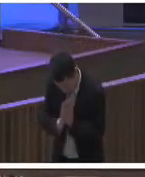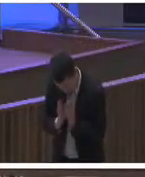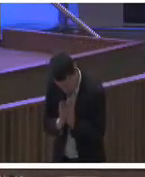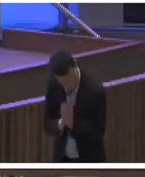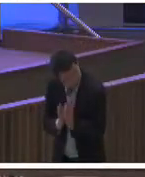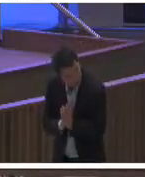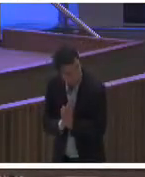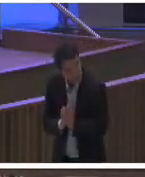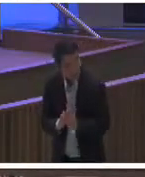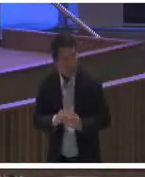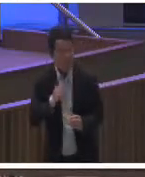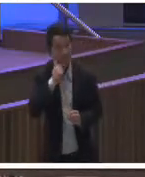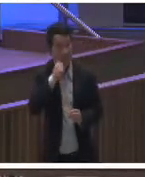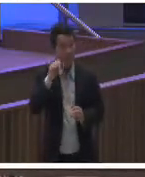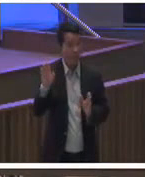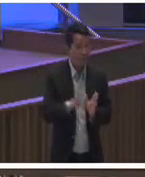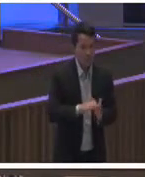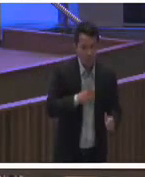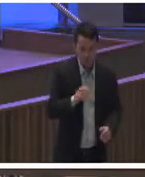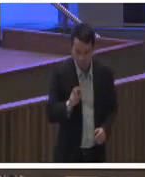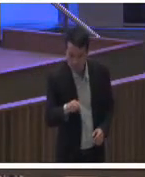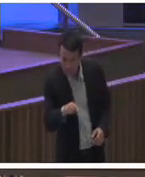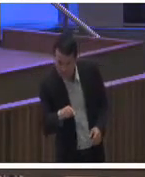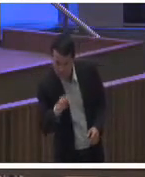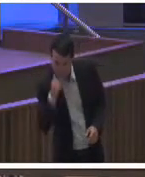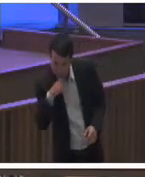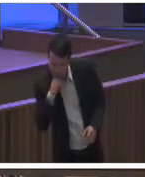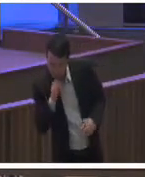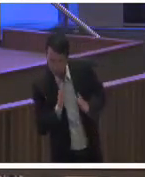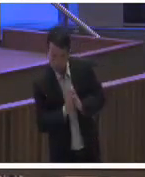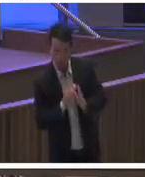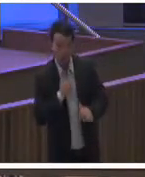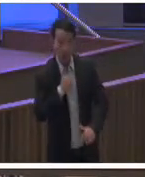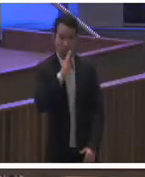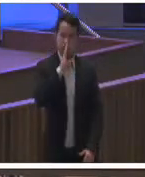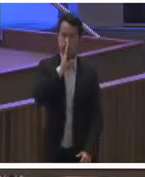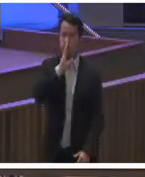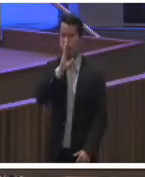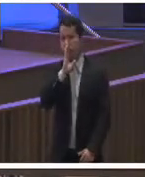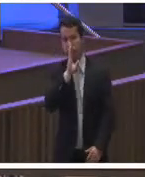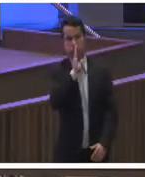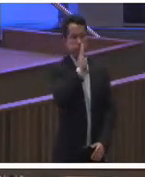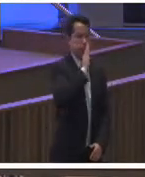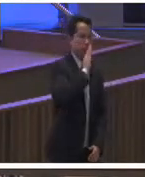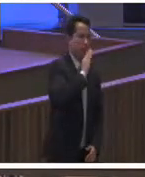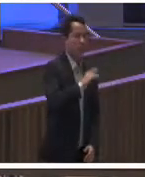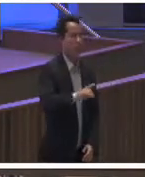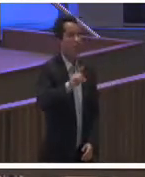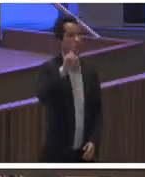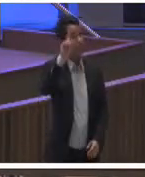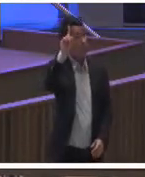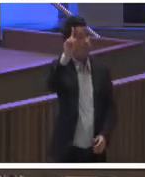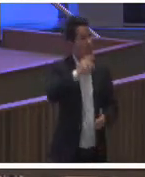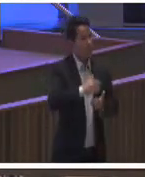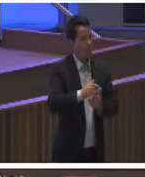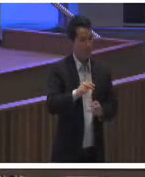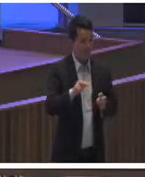menina chegava, via a mãe orando no quarto dela, não falava nada. E aí Deus começou a responder a oração.